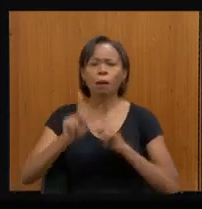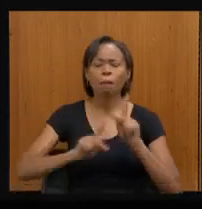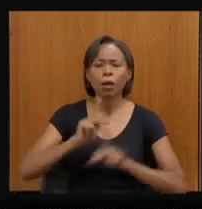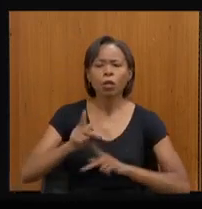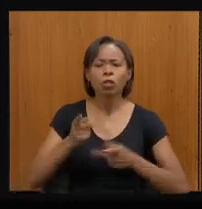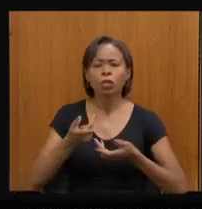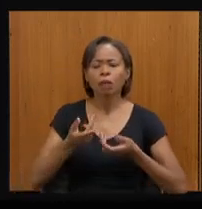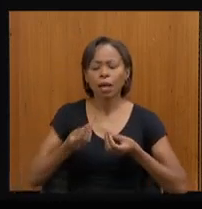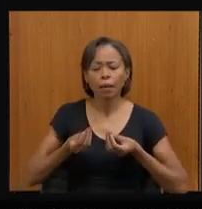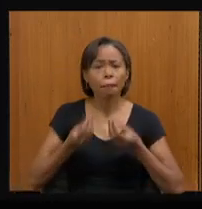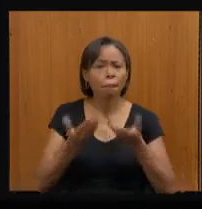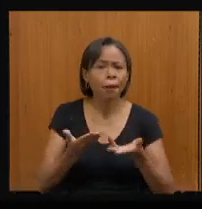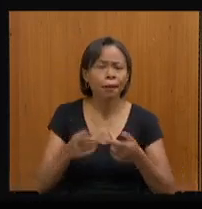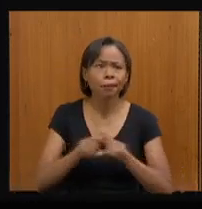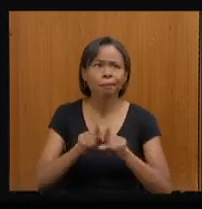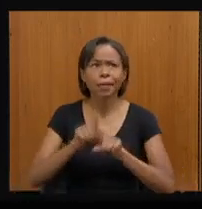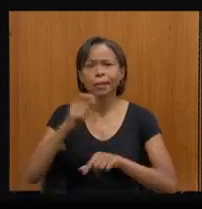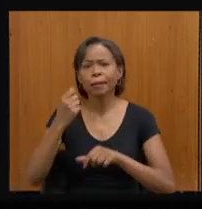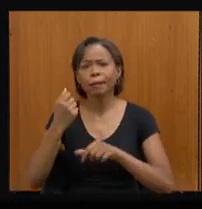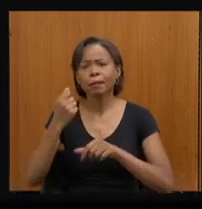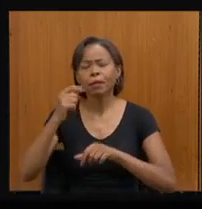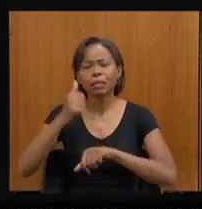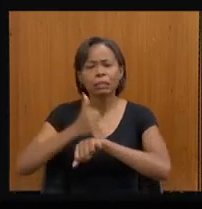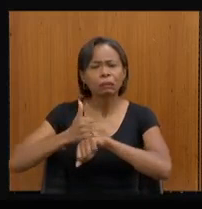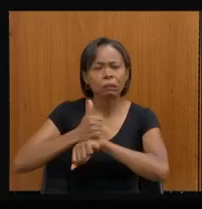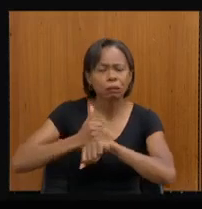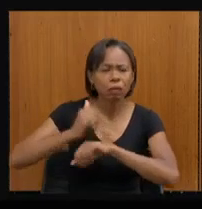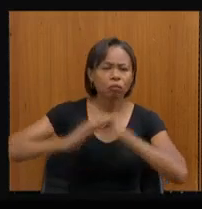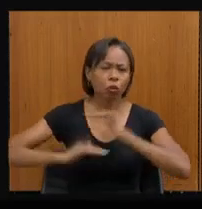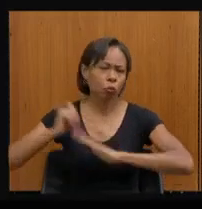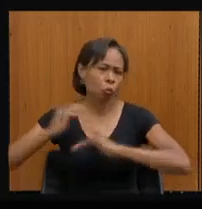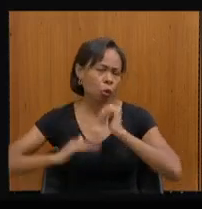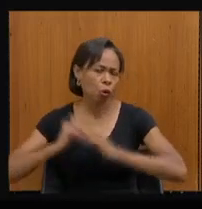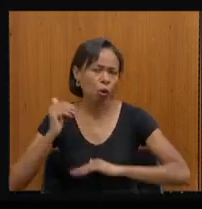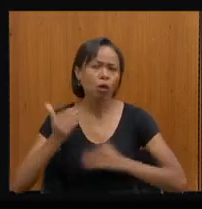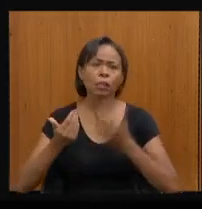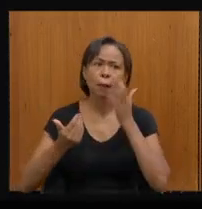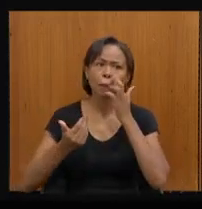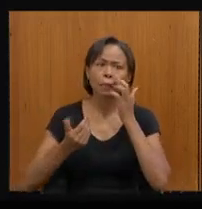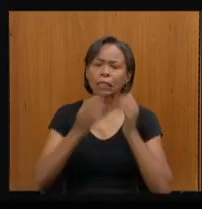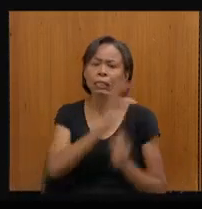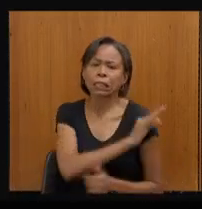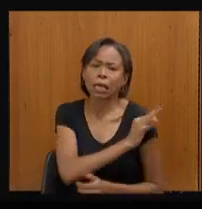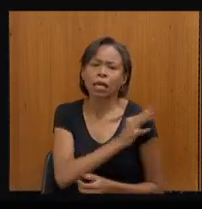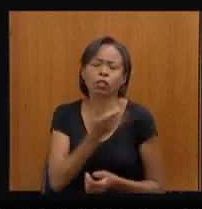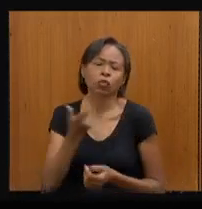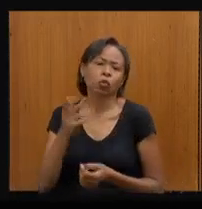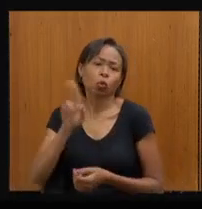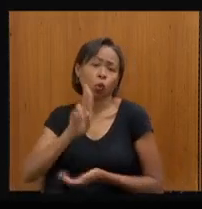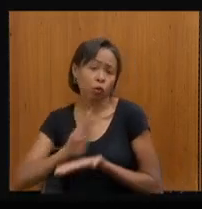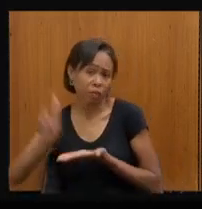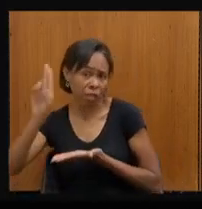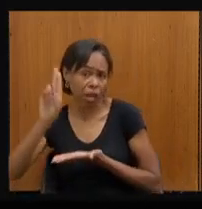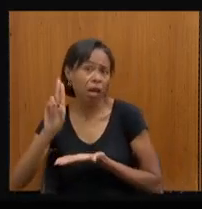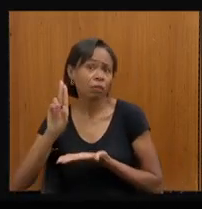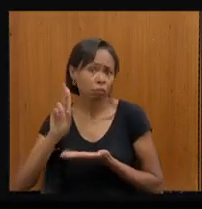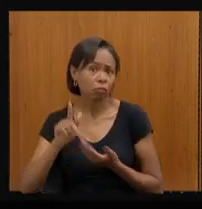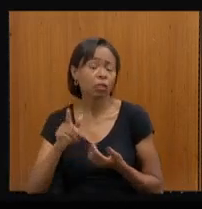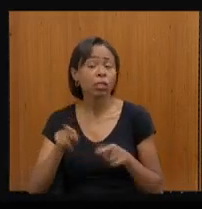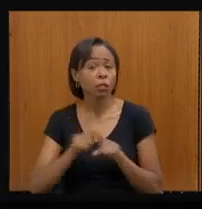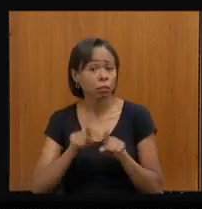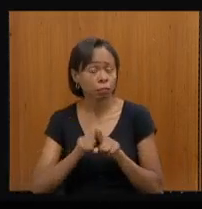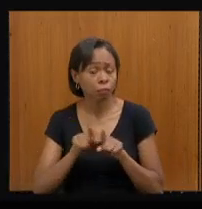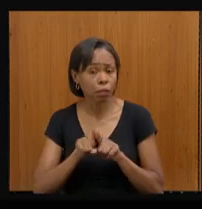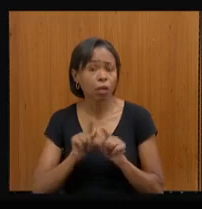obra é a nível técnico mão de obra nível de graduação a área e até a nível